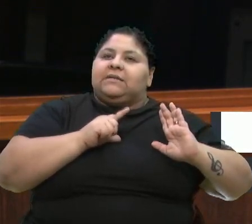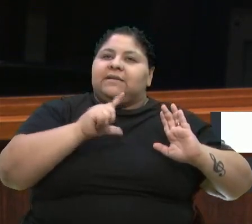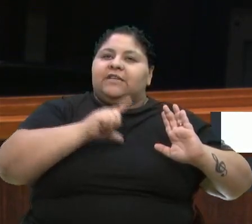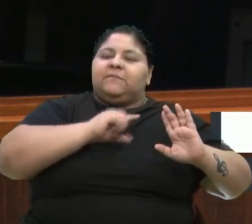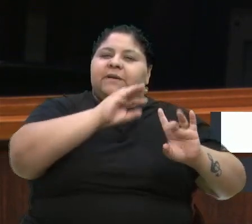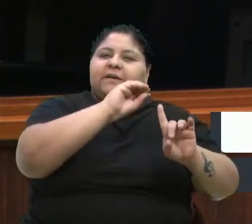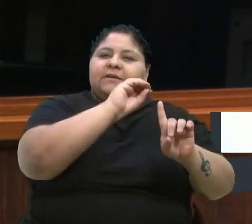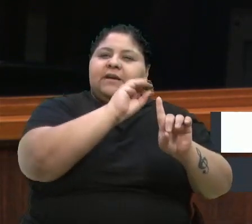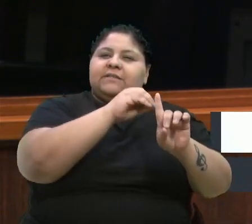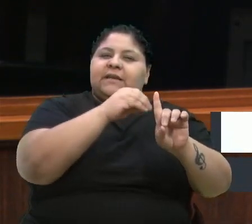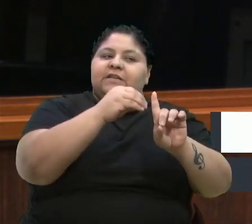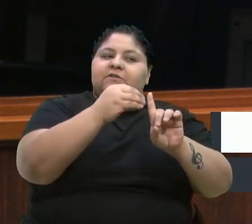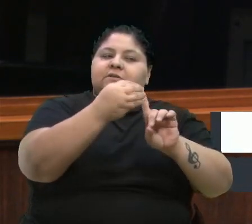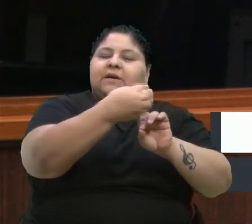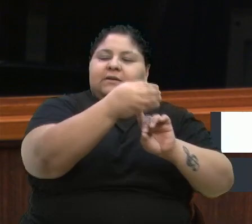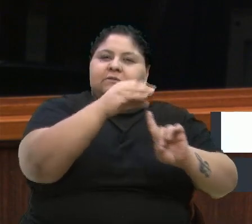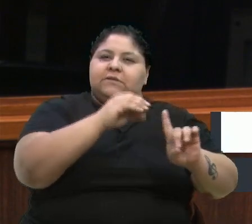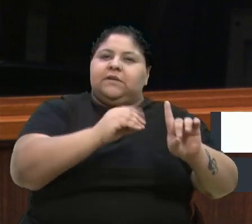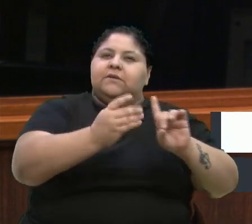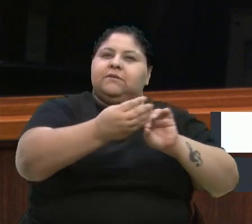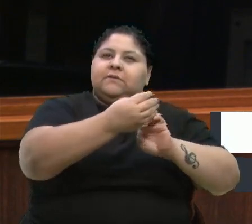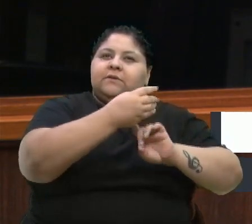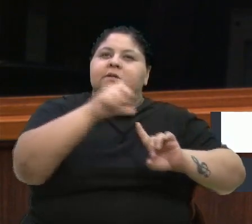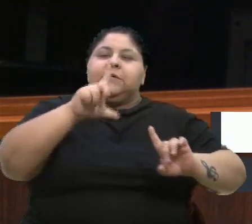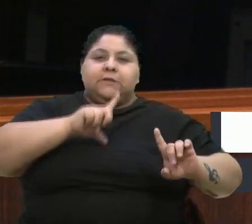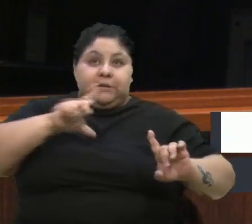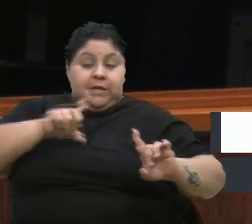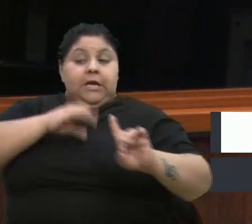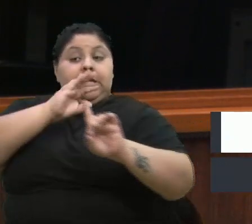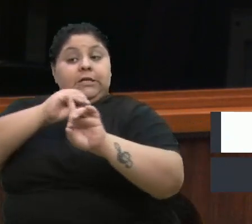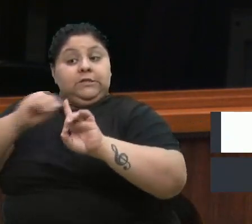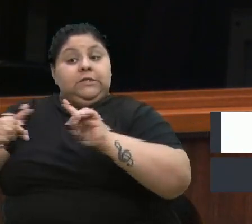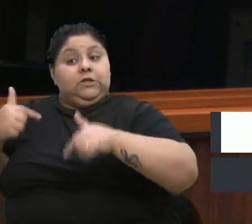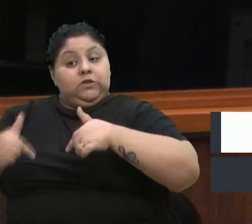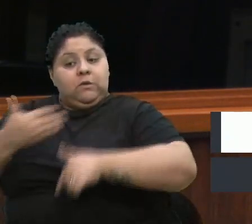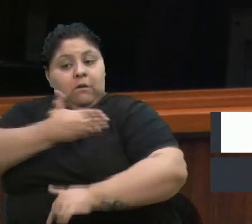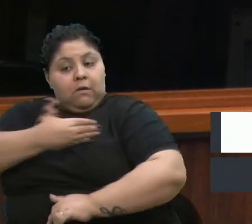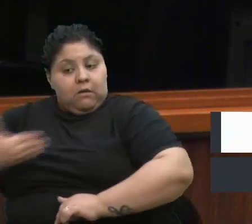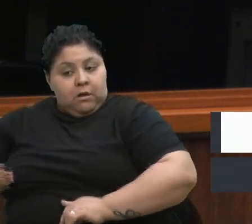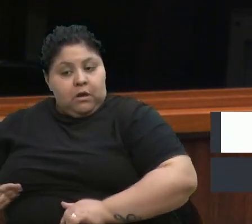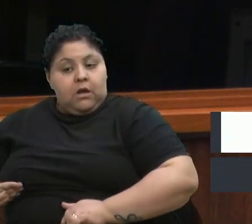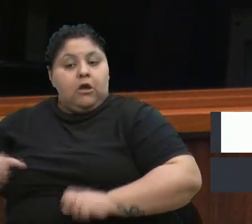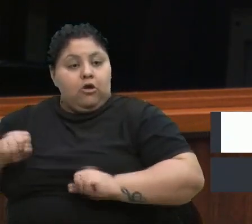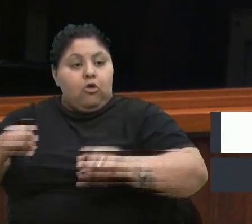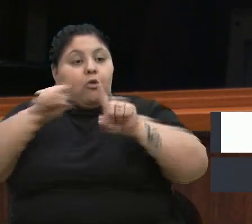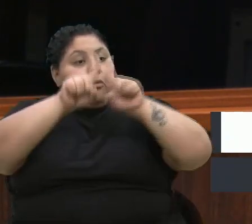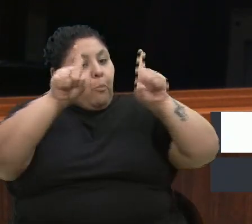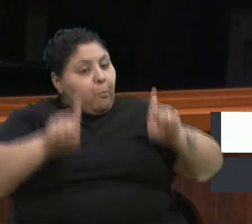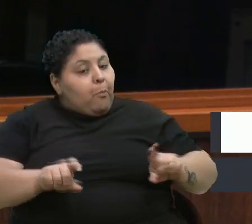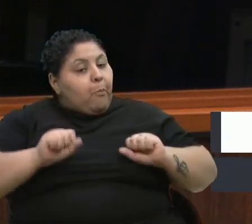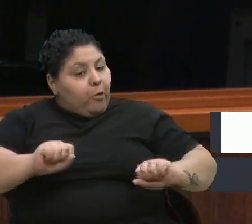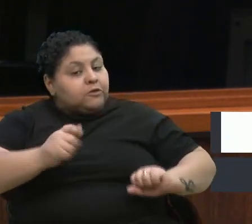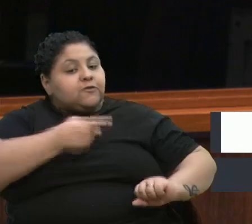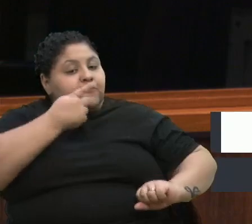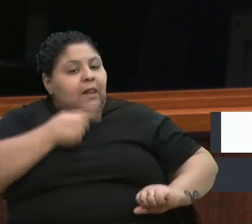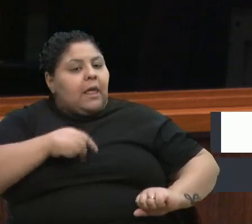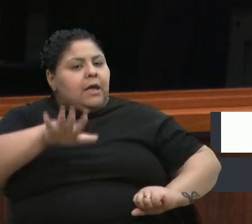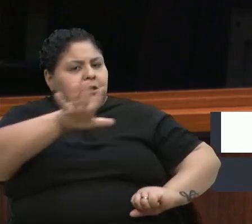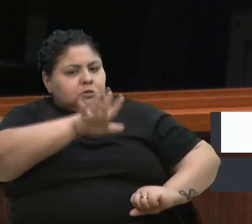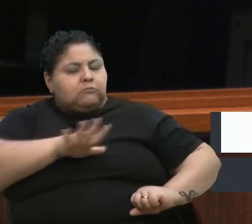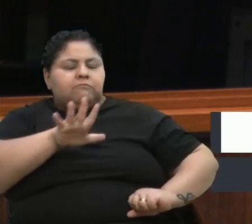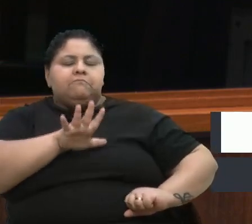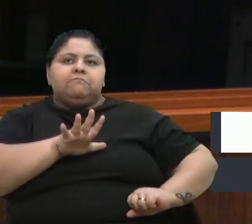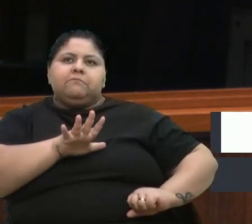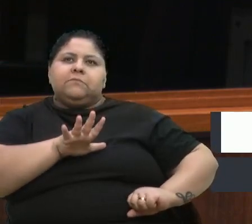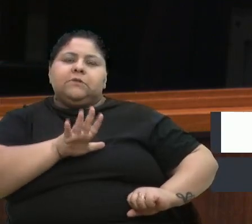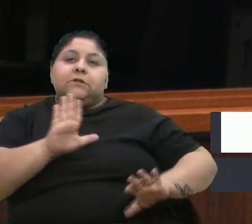que existe assédio no serviço público, e isso eu sou servidora, eu posso dizer, e é em todas as áreas.